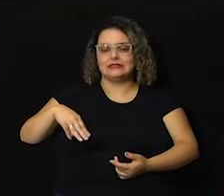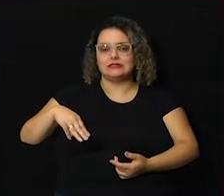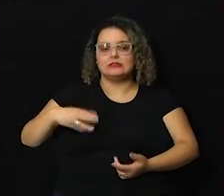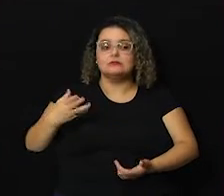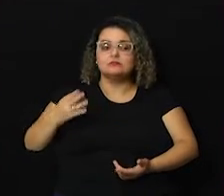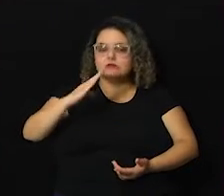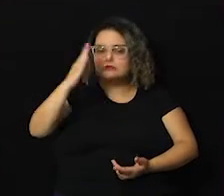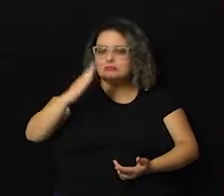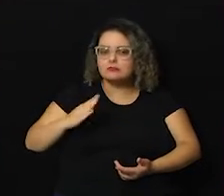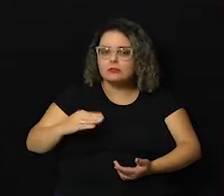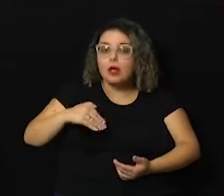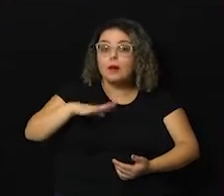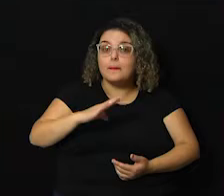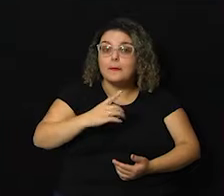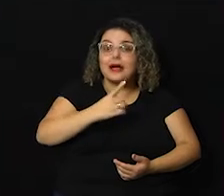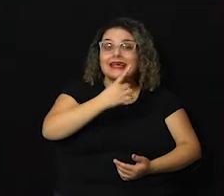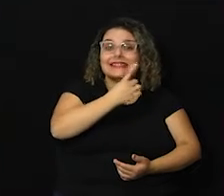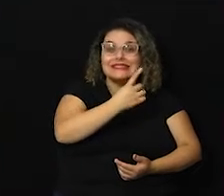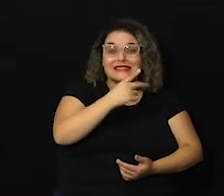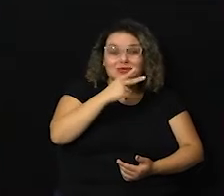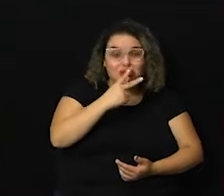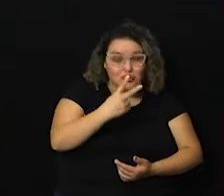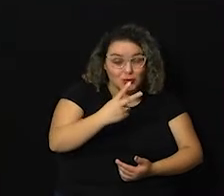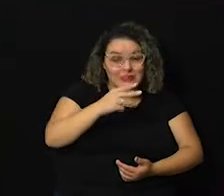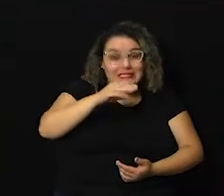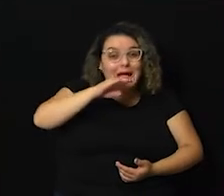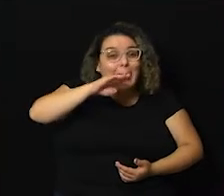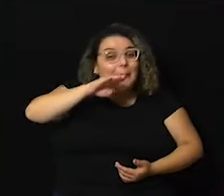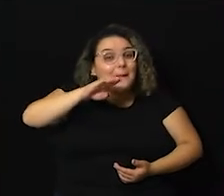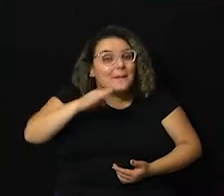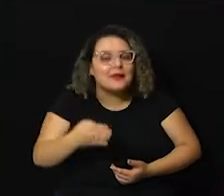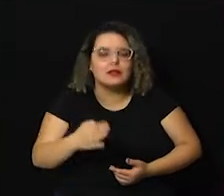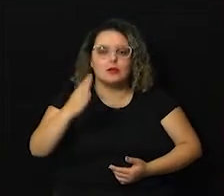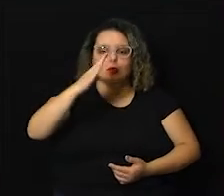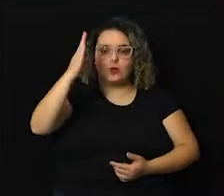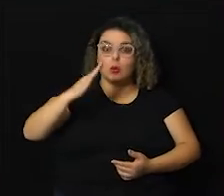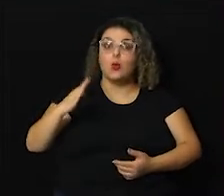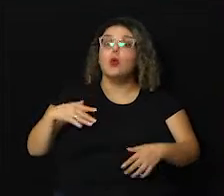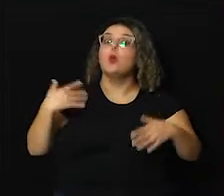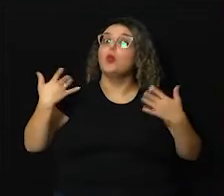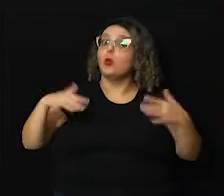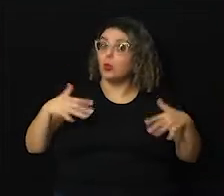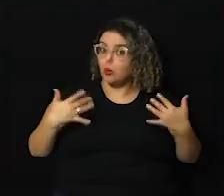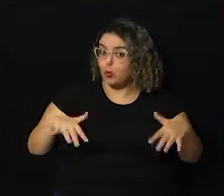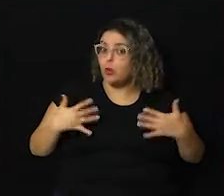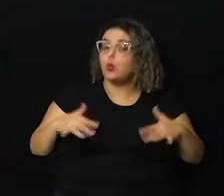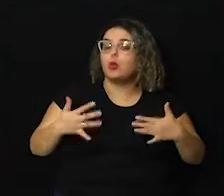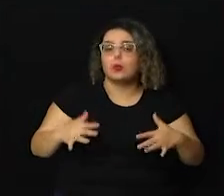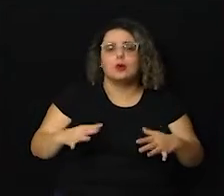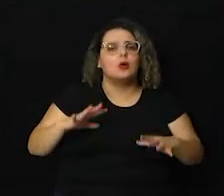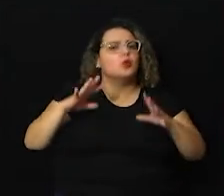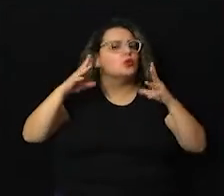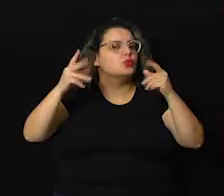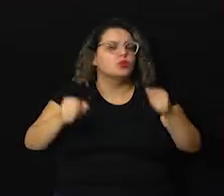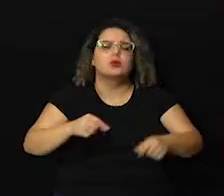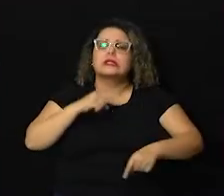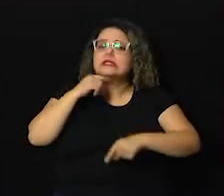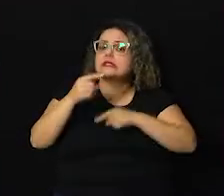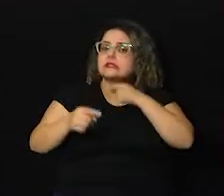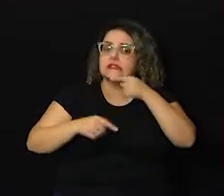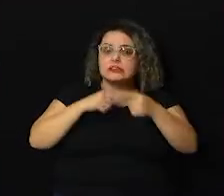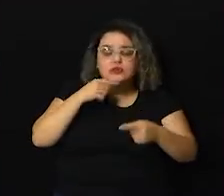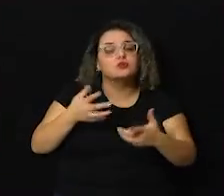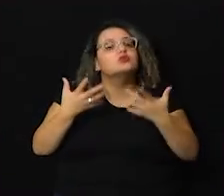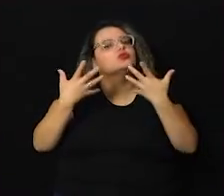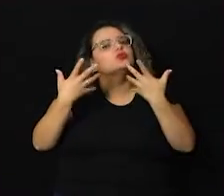doença atinge mais de 12 bilhões de brasileiros. Pois é, um número bem alto, né? E para tirar todas as nossas dúvidas,